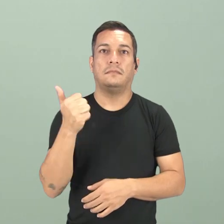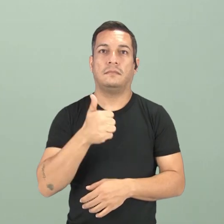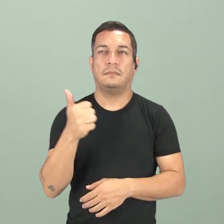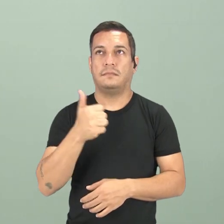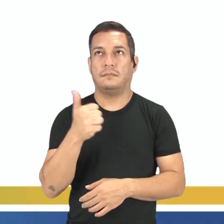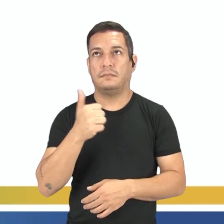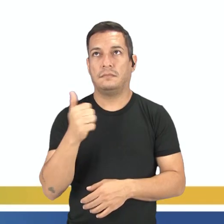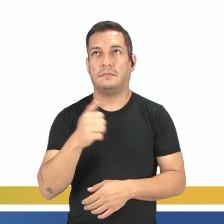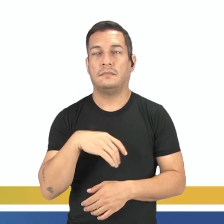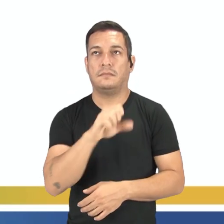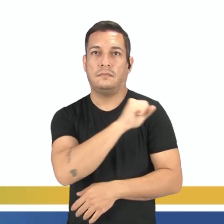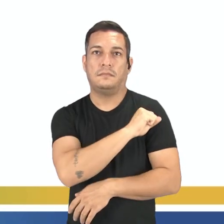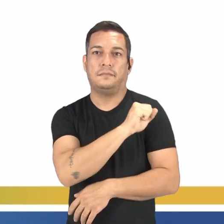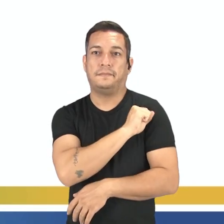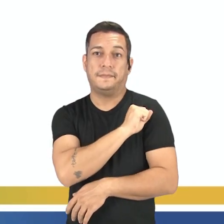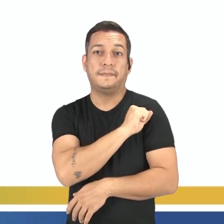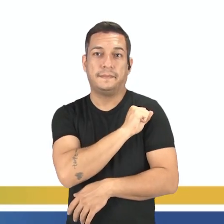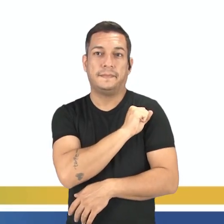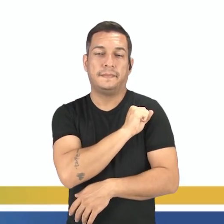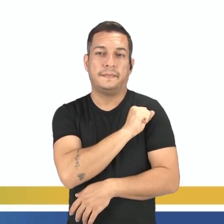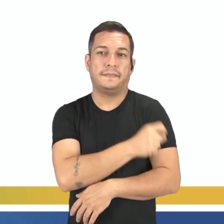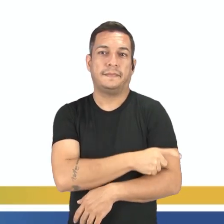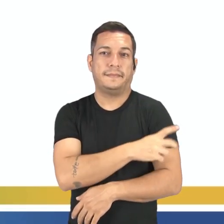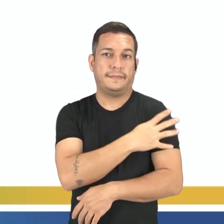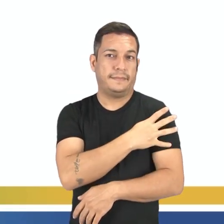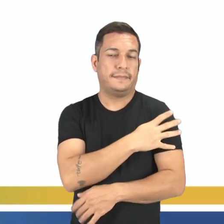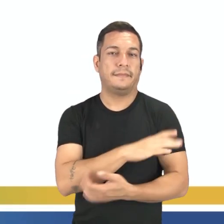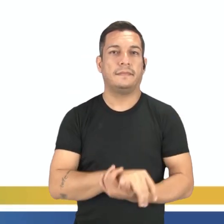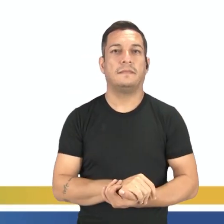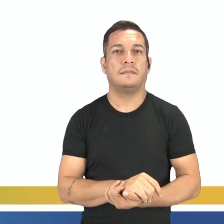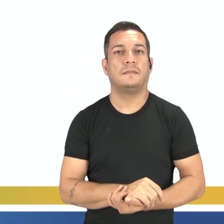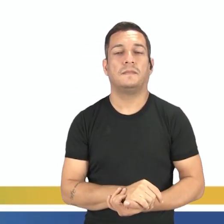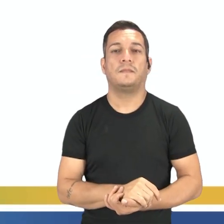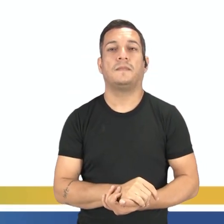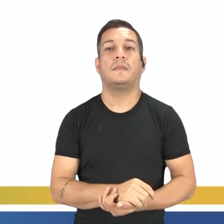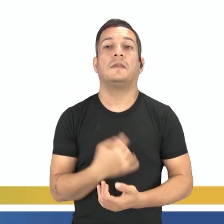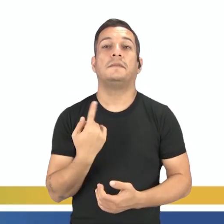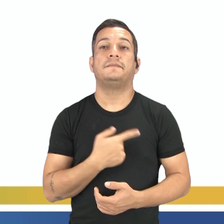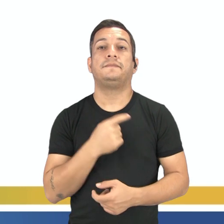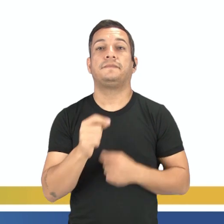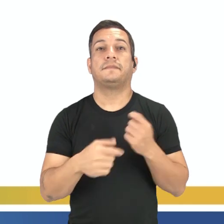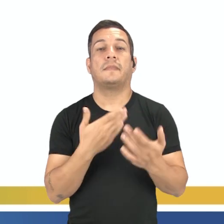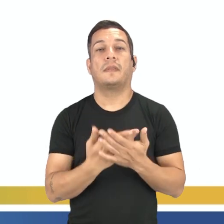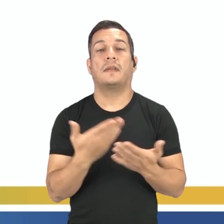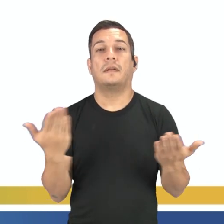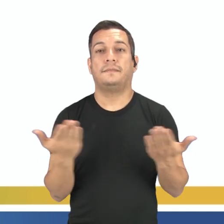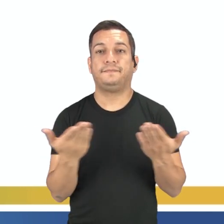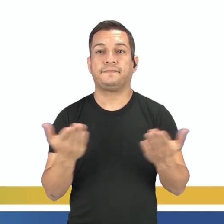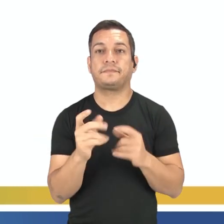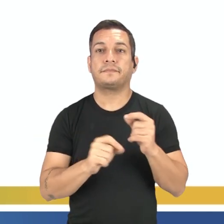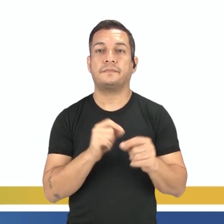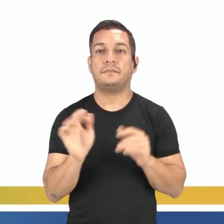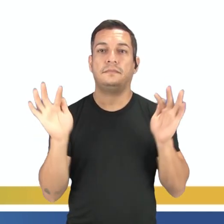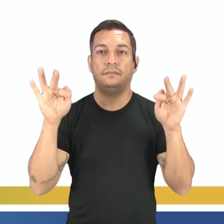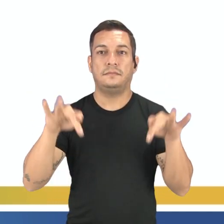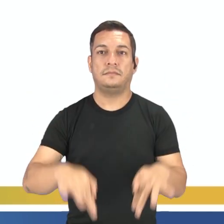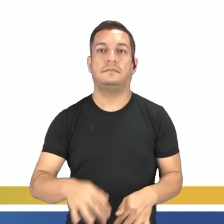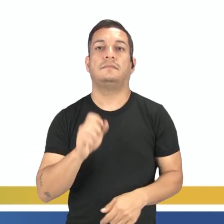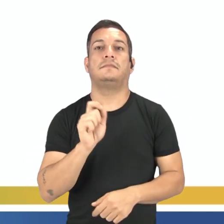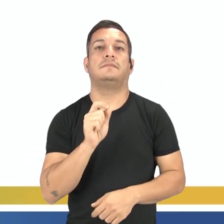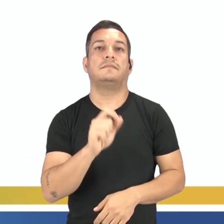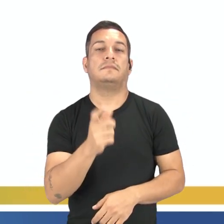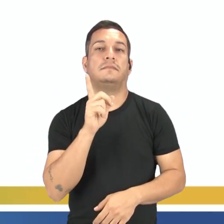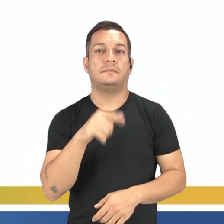11 do 8º ano do Ensino Fundamental. Nós estamos com essa aula de hoje encerrando a série